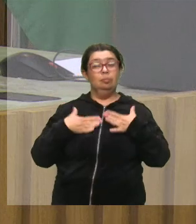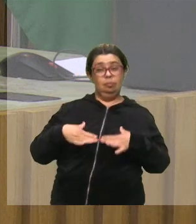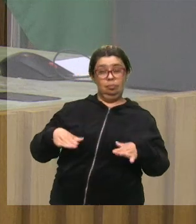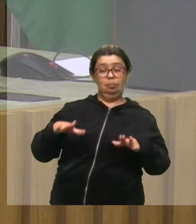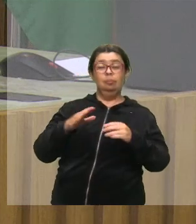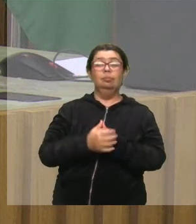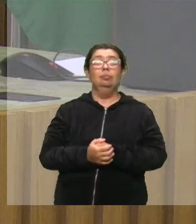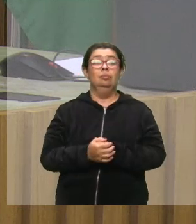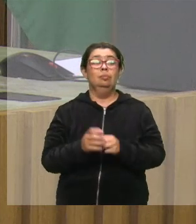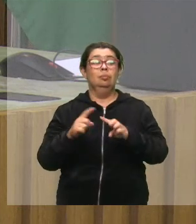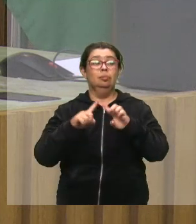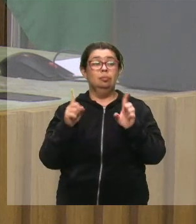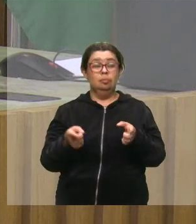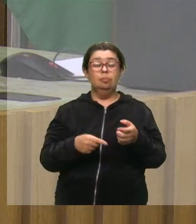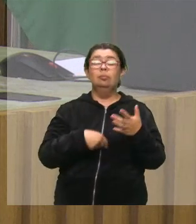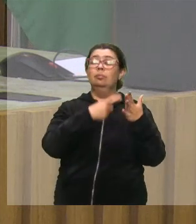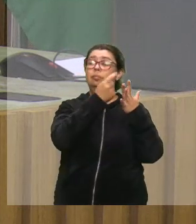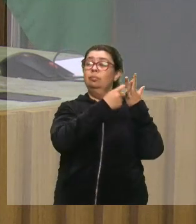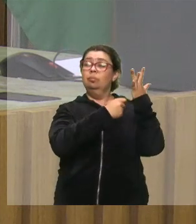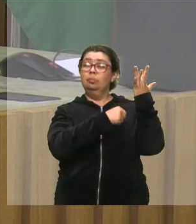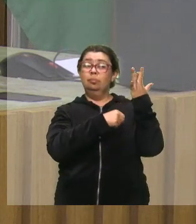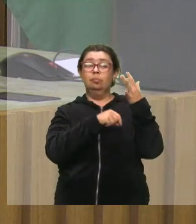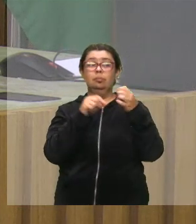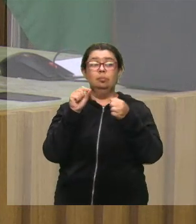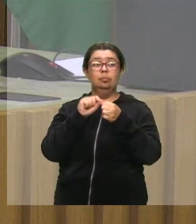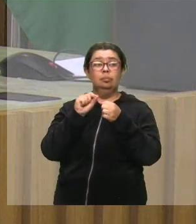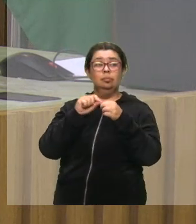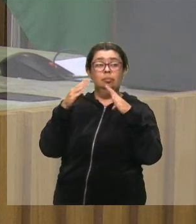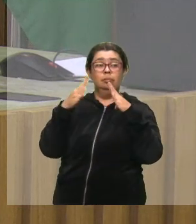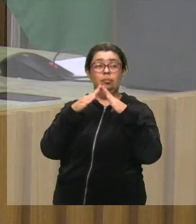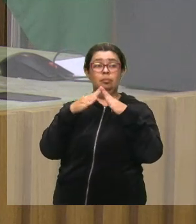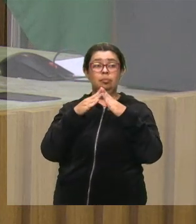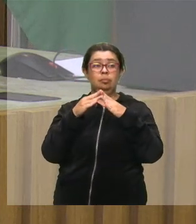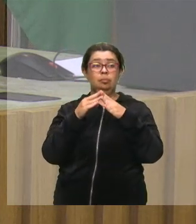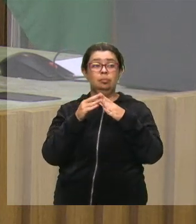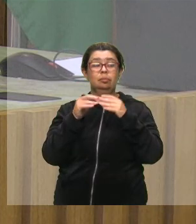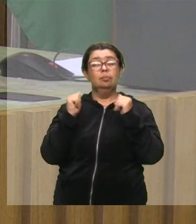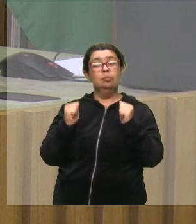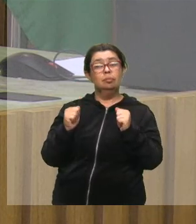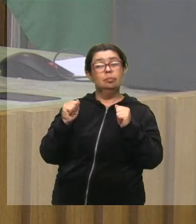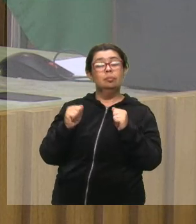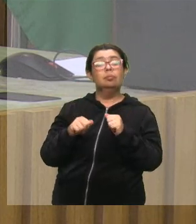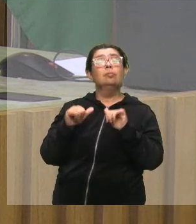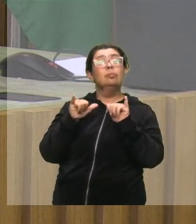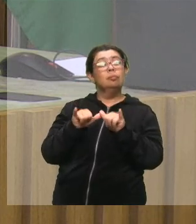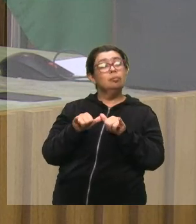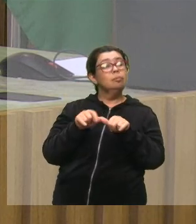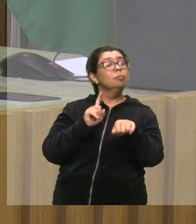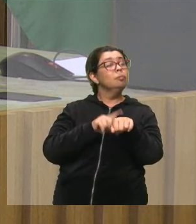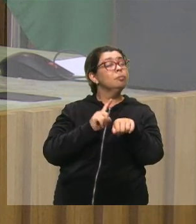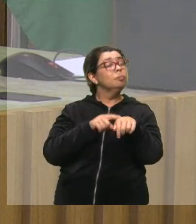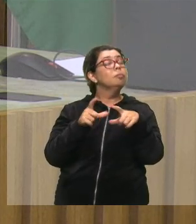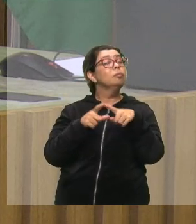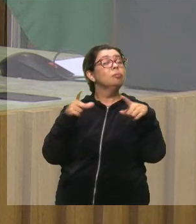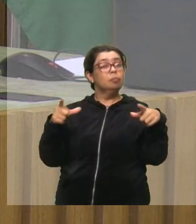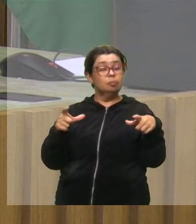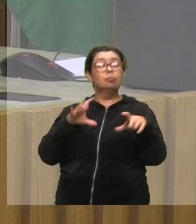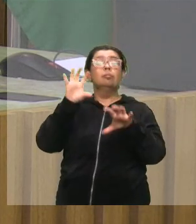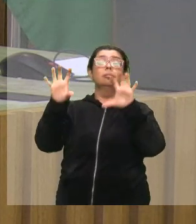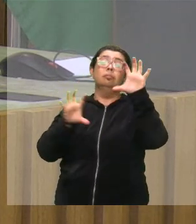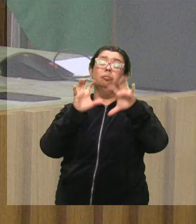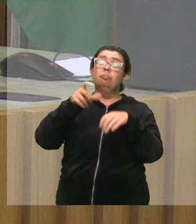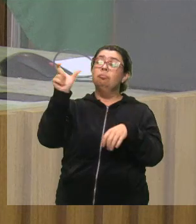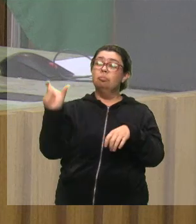que, dentro desse orçamento, poderia fazer uma casa que nós pudéssemos ficar um tempinho a mais para se organizar. Porque nem todo mundo que está na